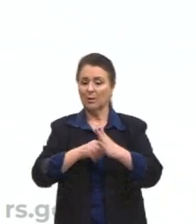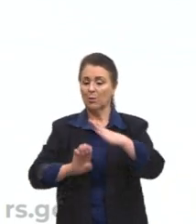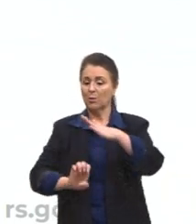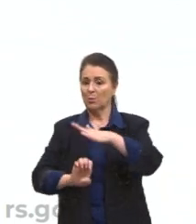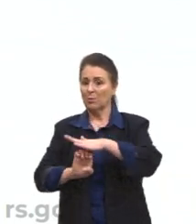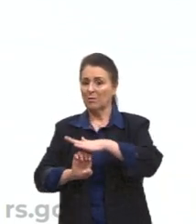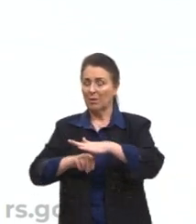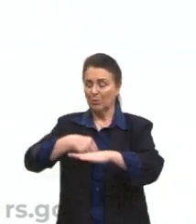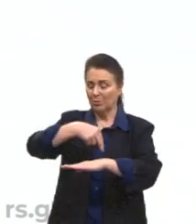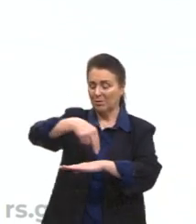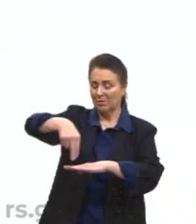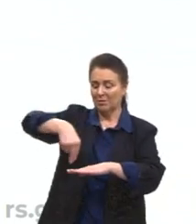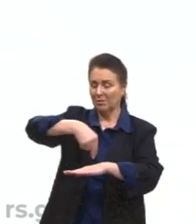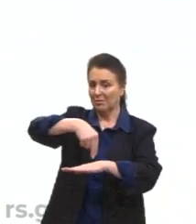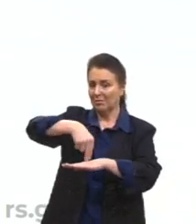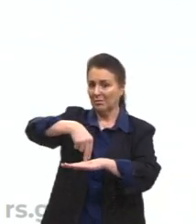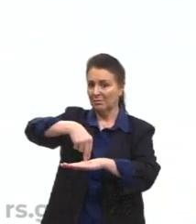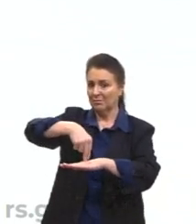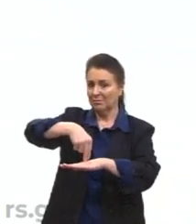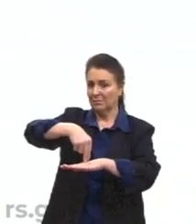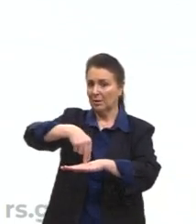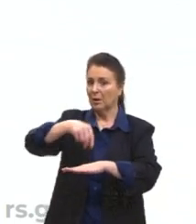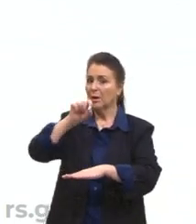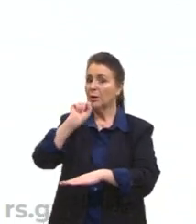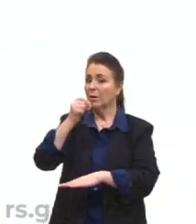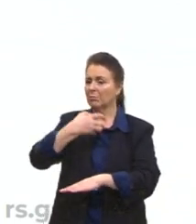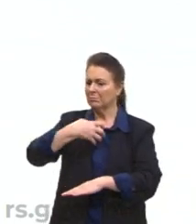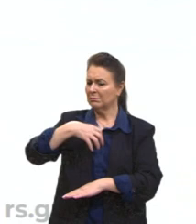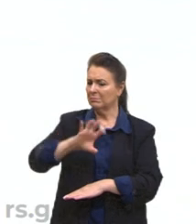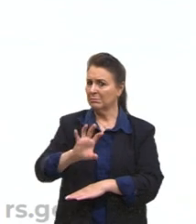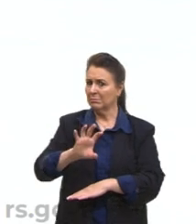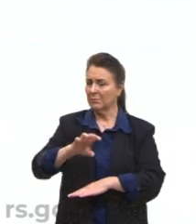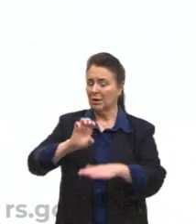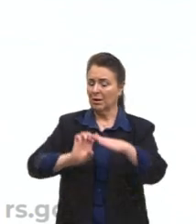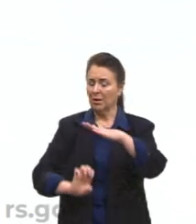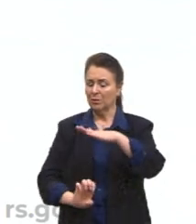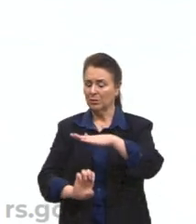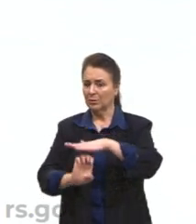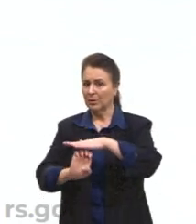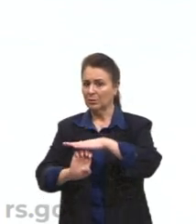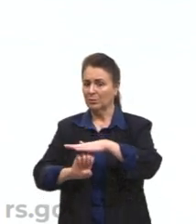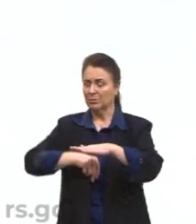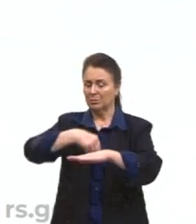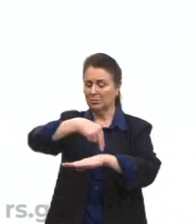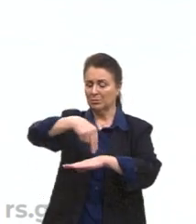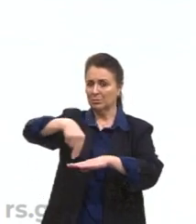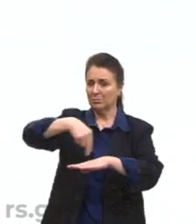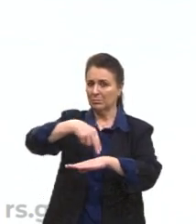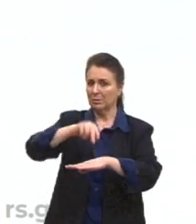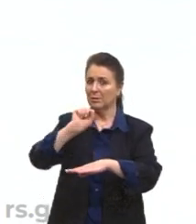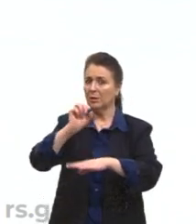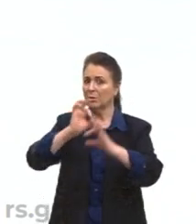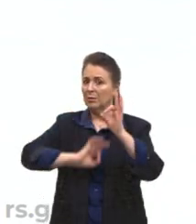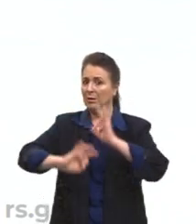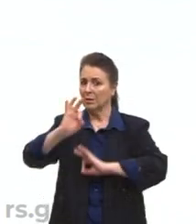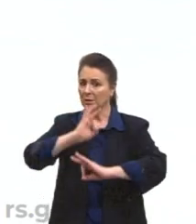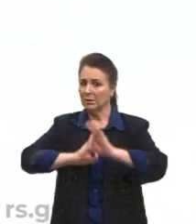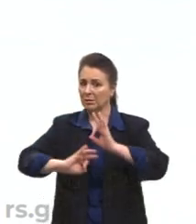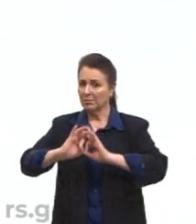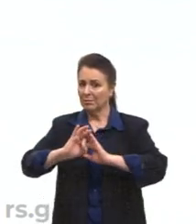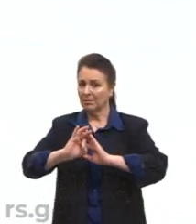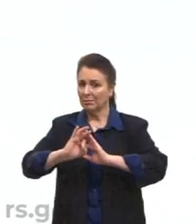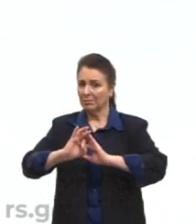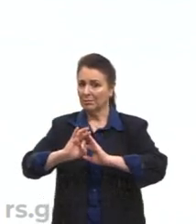E aí quem que quem que se contrapõe a esses estados nacionais quem que organiza isso tudo é preciso né preciso